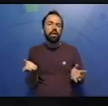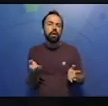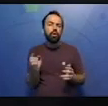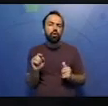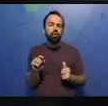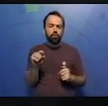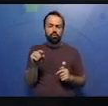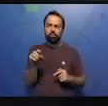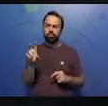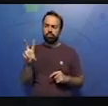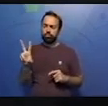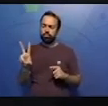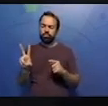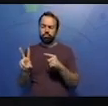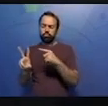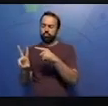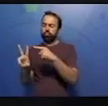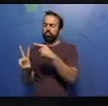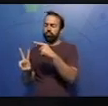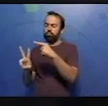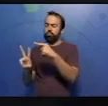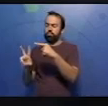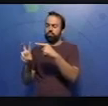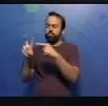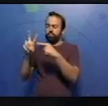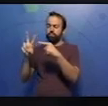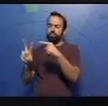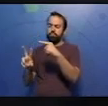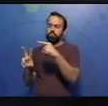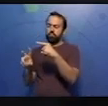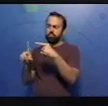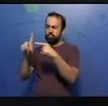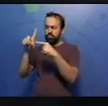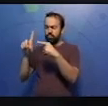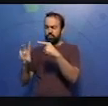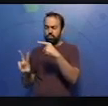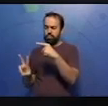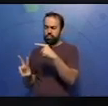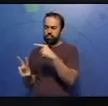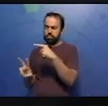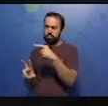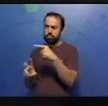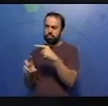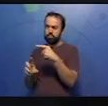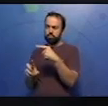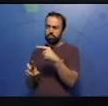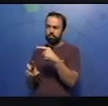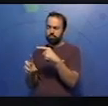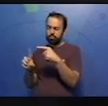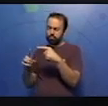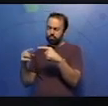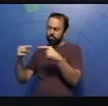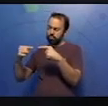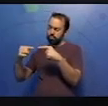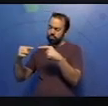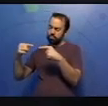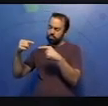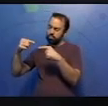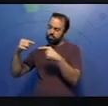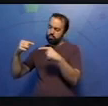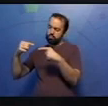cheguei no 2 ainda, para ser 10 horas e 10 minutos. Olha lá, voltei 1 e voltei mais 1. Então,